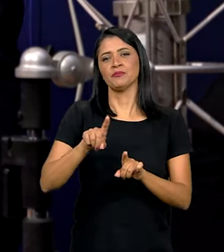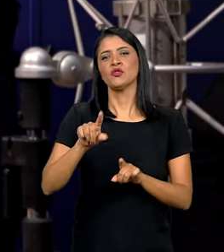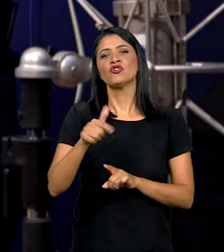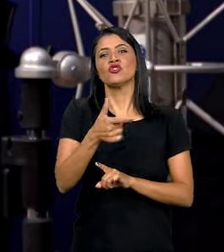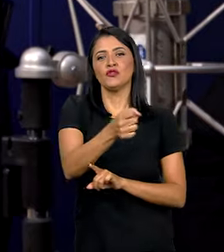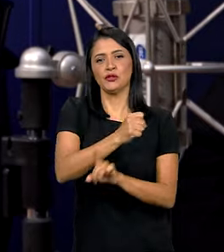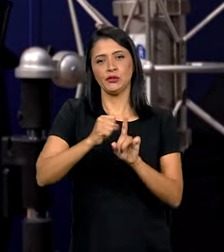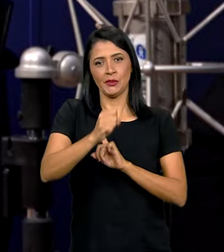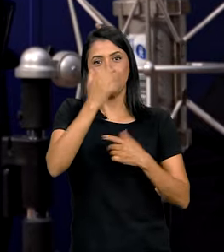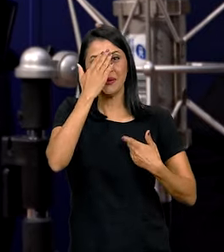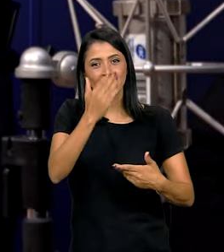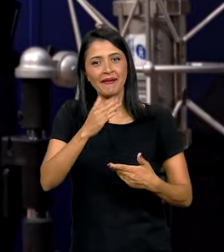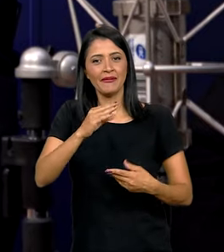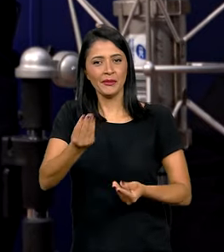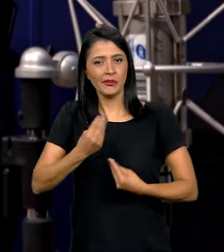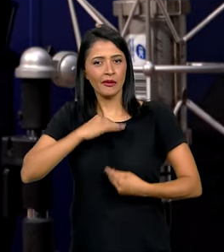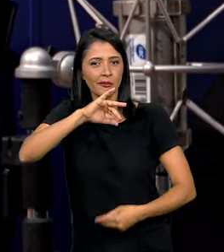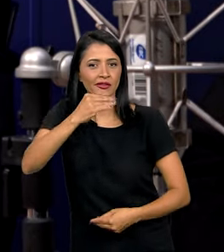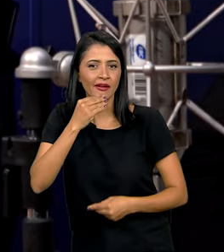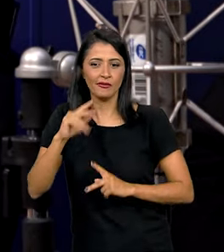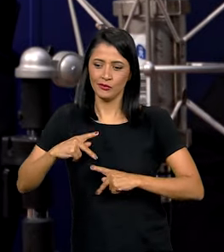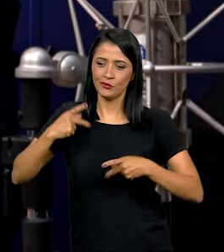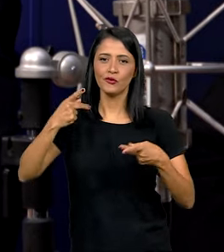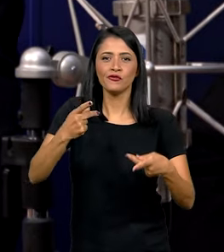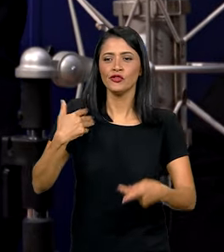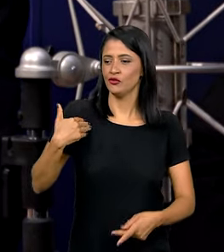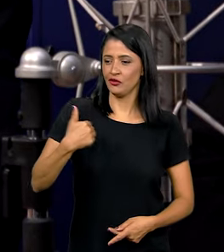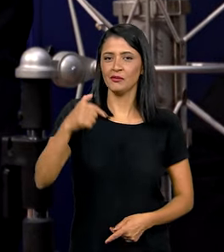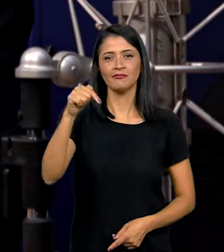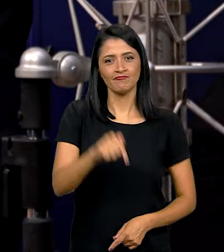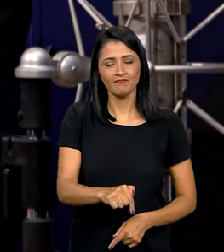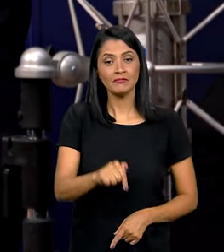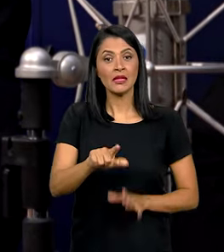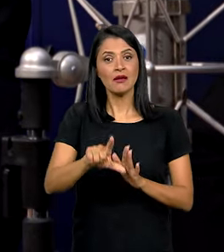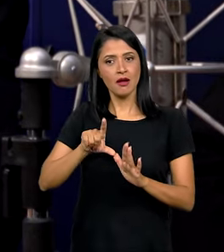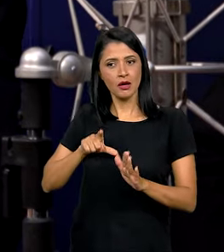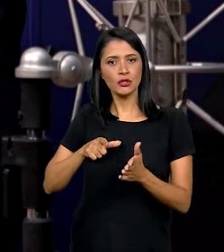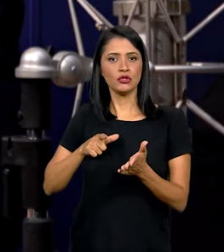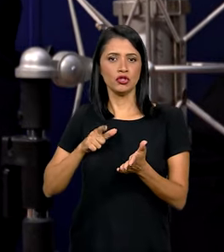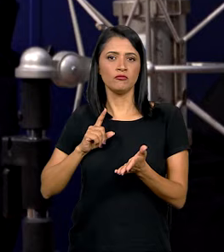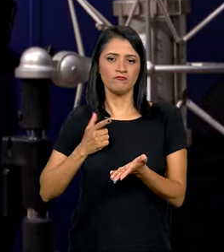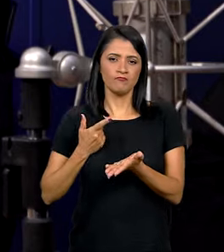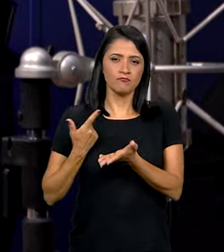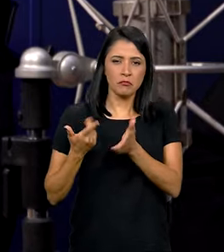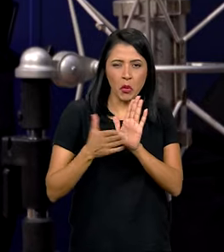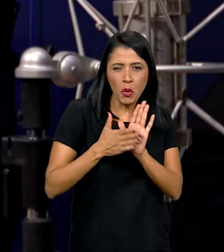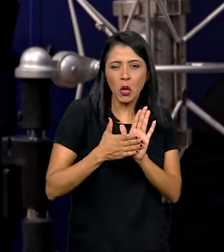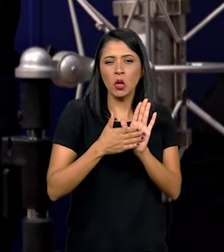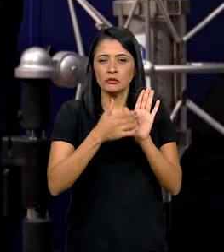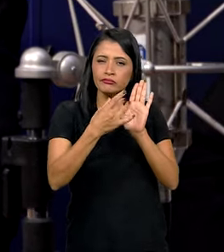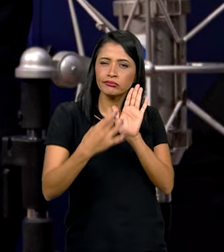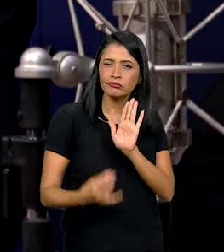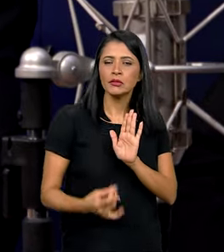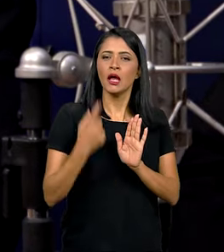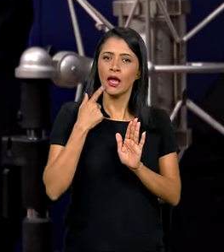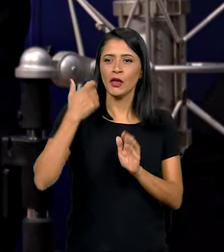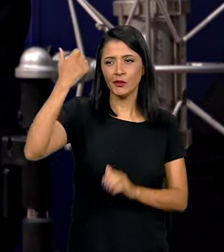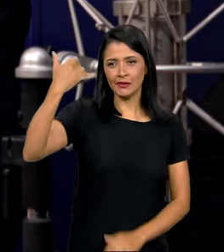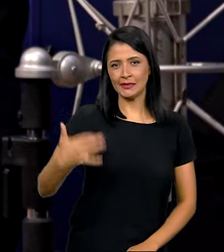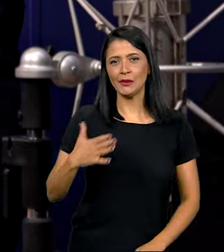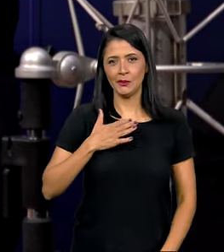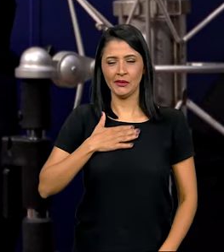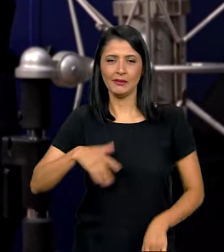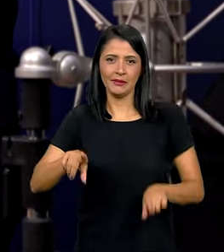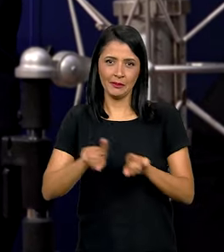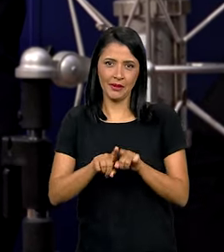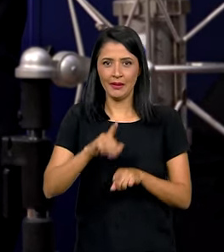ativamente obrigado pela oportunidade pelo convite Antes também de entrar um pouco mais nas propostas eu gostaria de fazer uma aut descrição